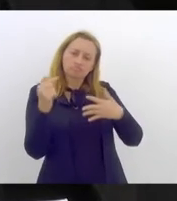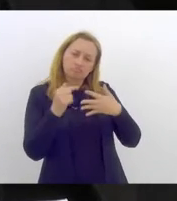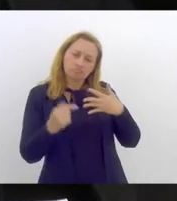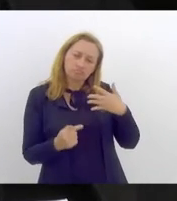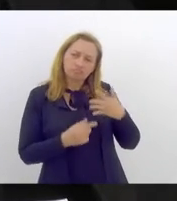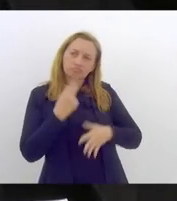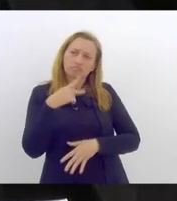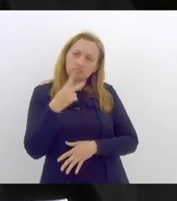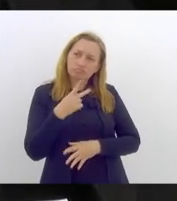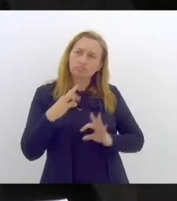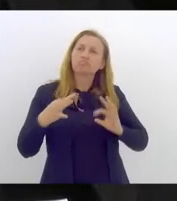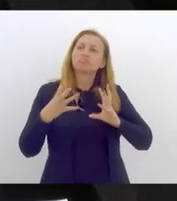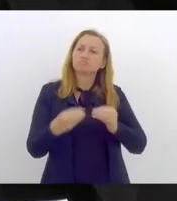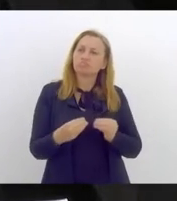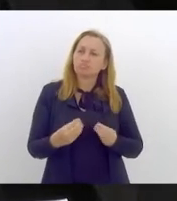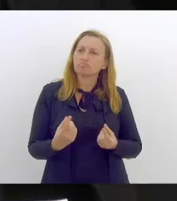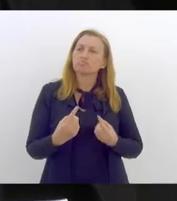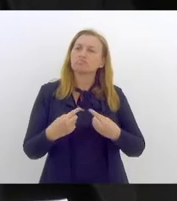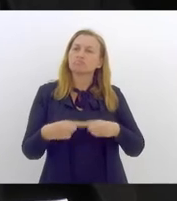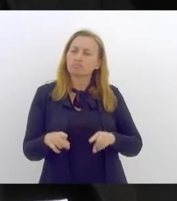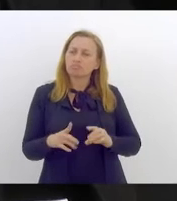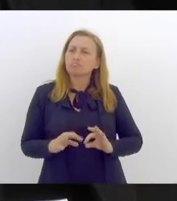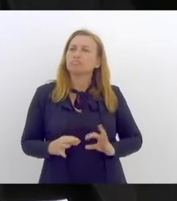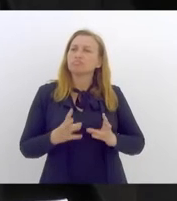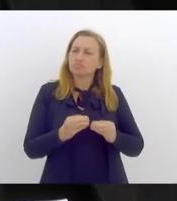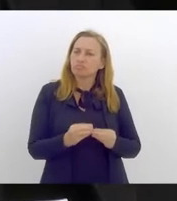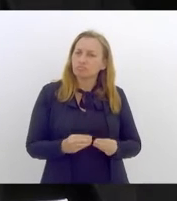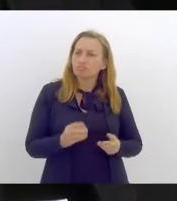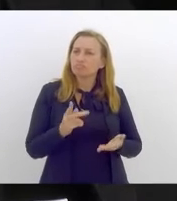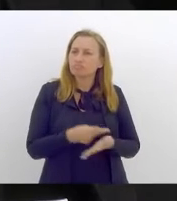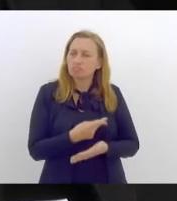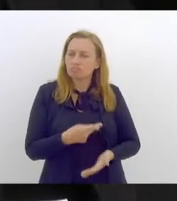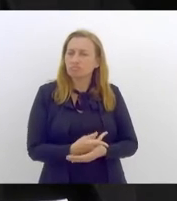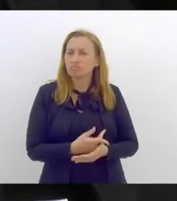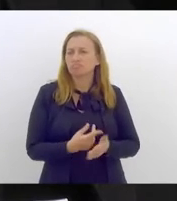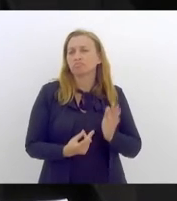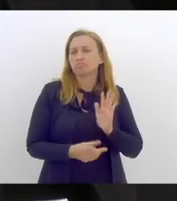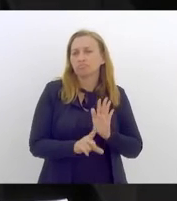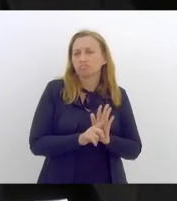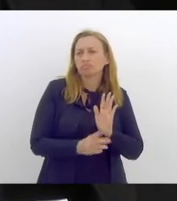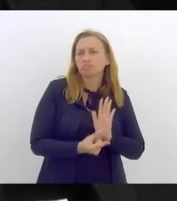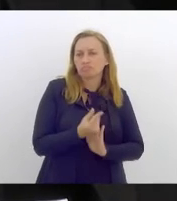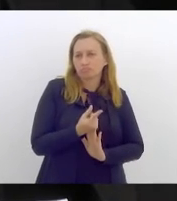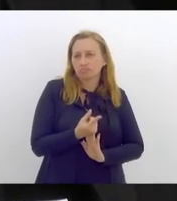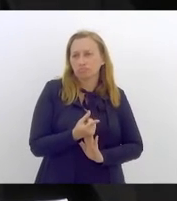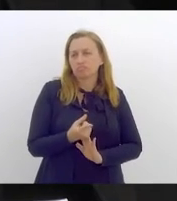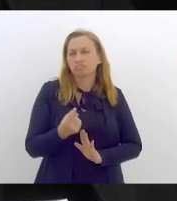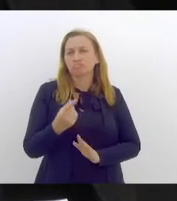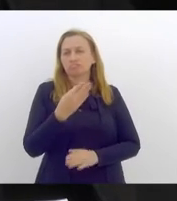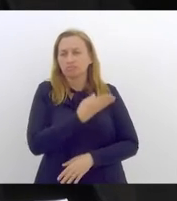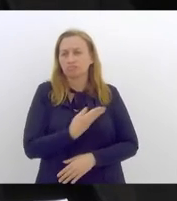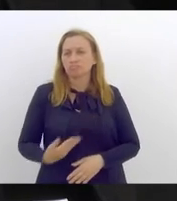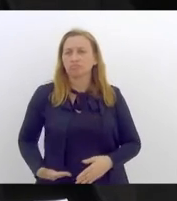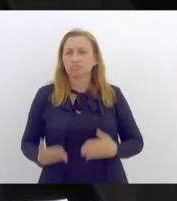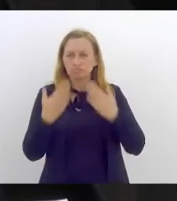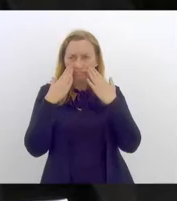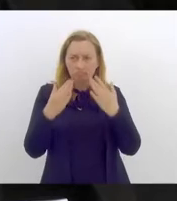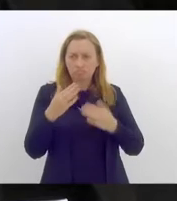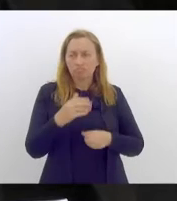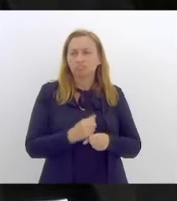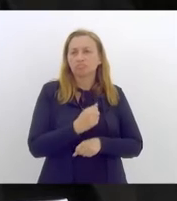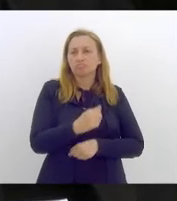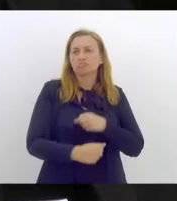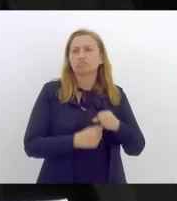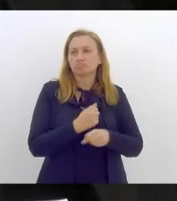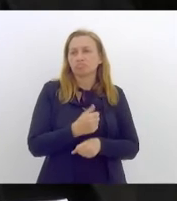as discrepâncias, contradições, insuficiências da peça orçamentária apresentada pelo governador Cláudio Castro para o exercício de